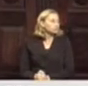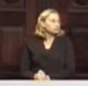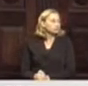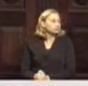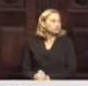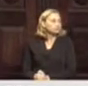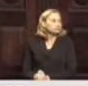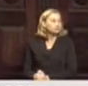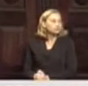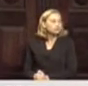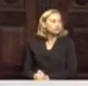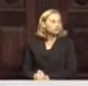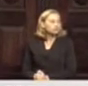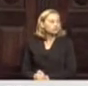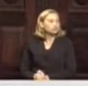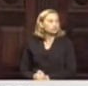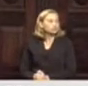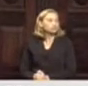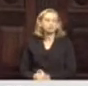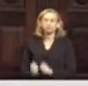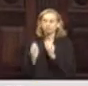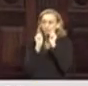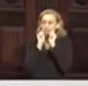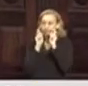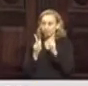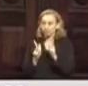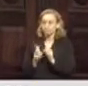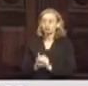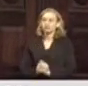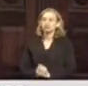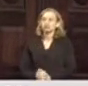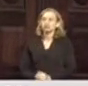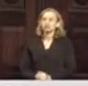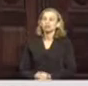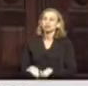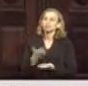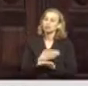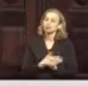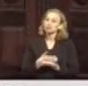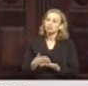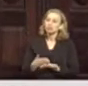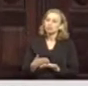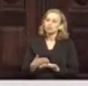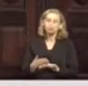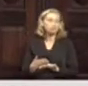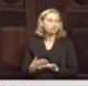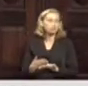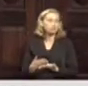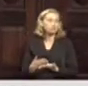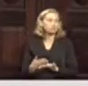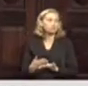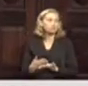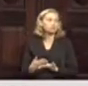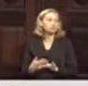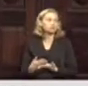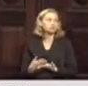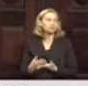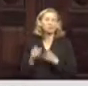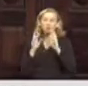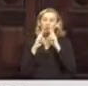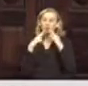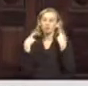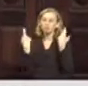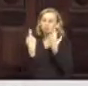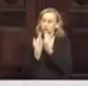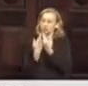hoje no plenário que se iniciou com a sessão extraordinária